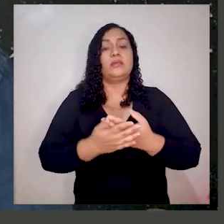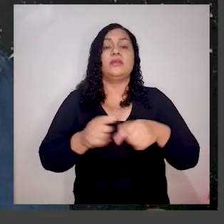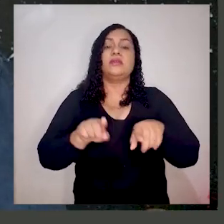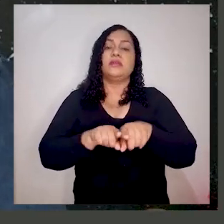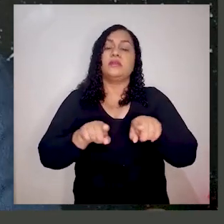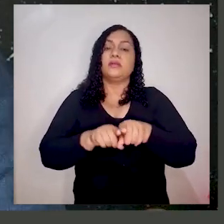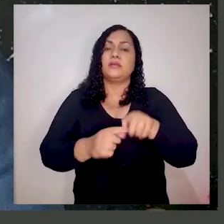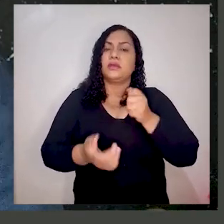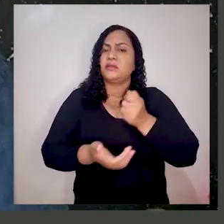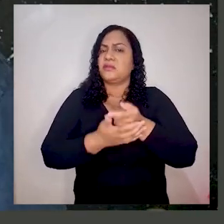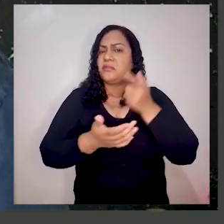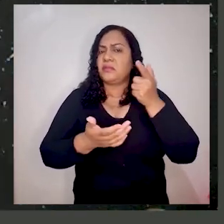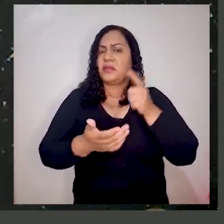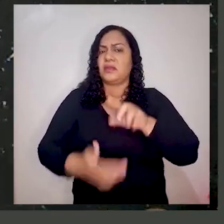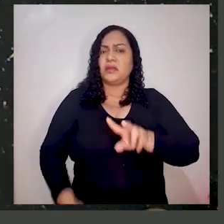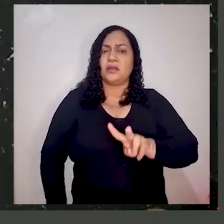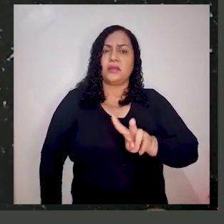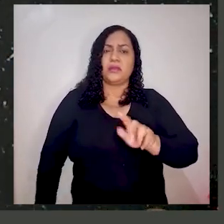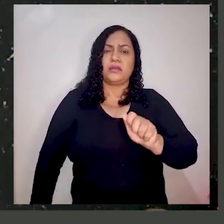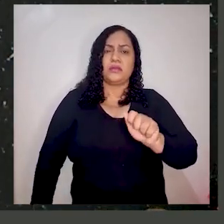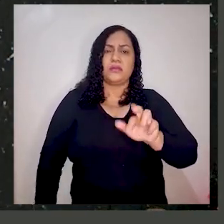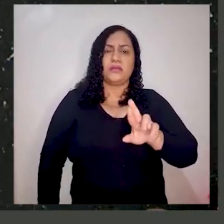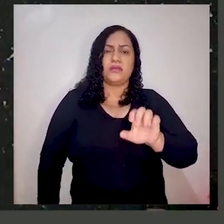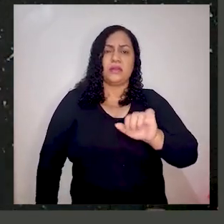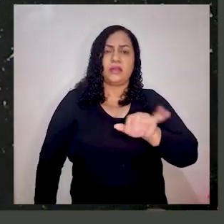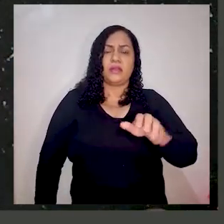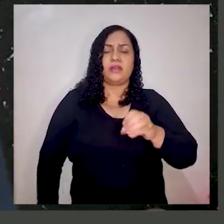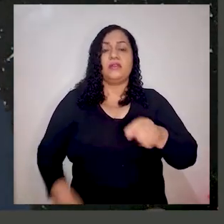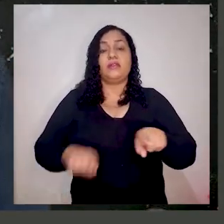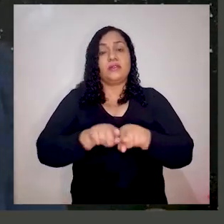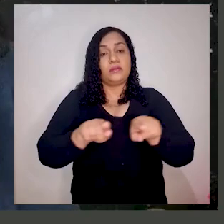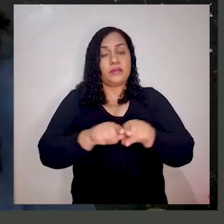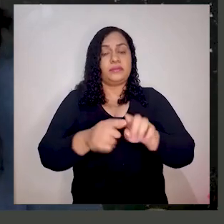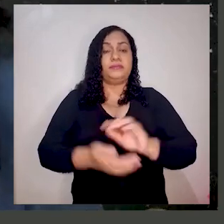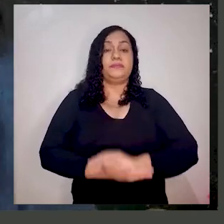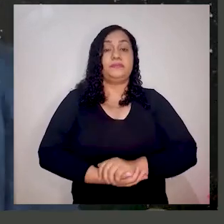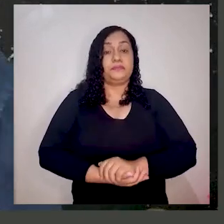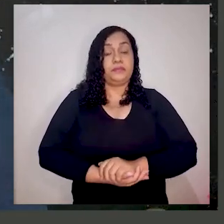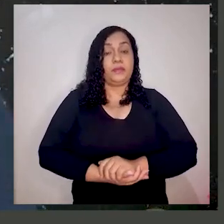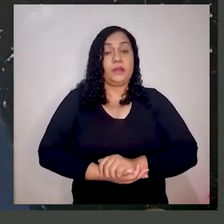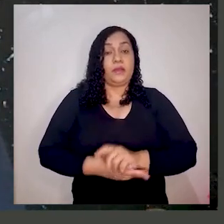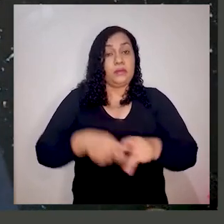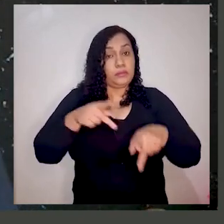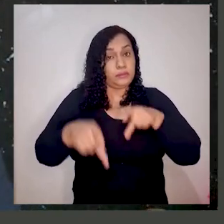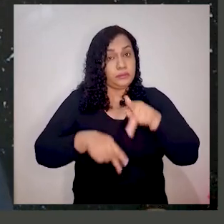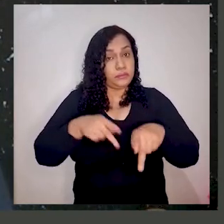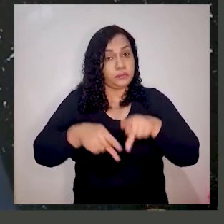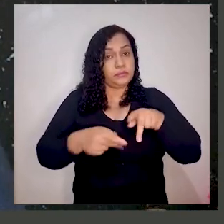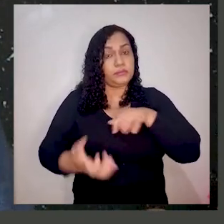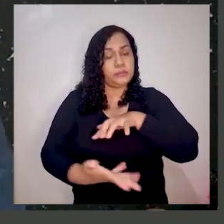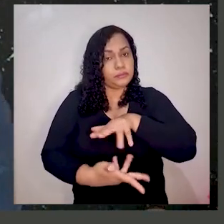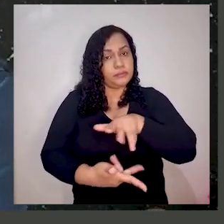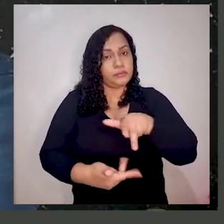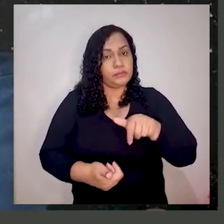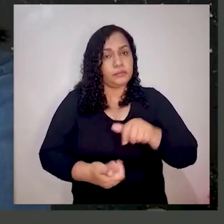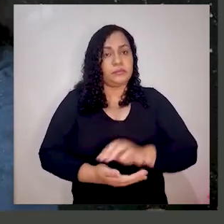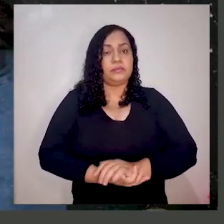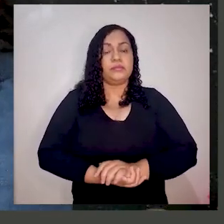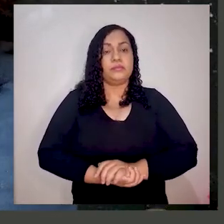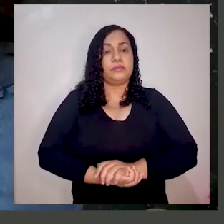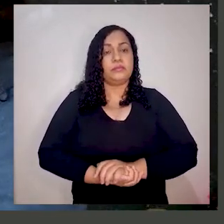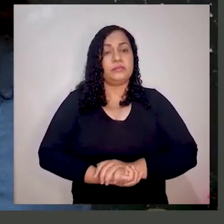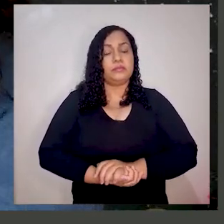hospitais e do varejo também. Bom, pessoal, a população mundial, ela atualmente, olha